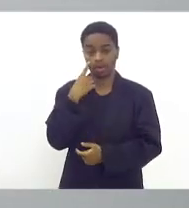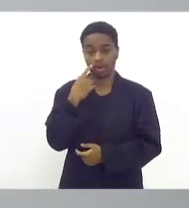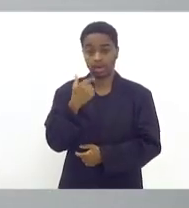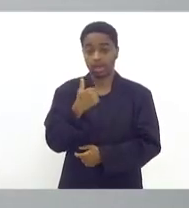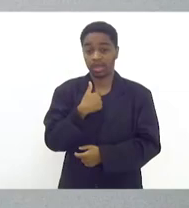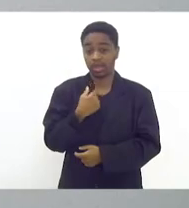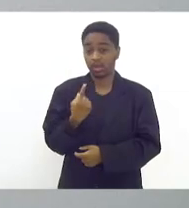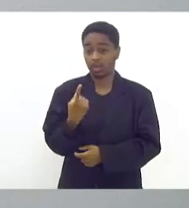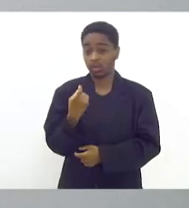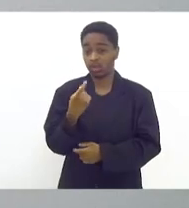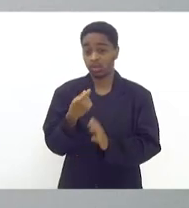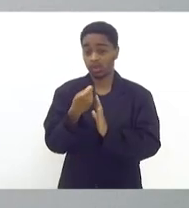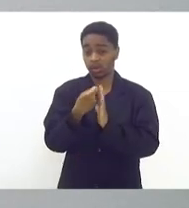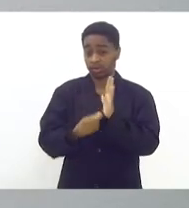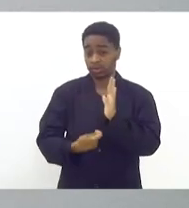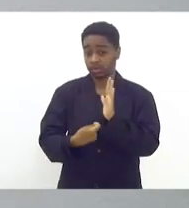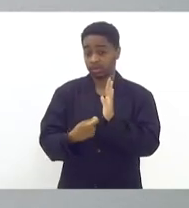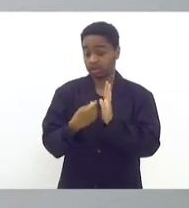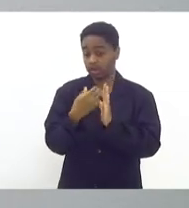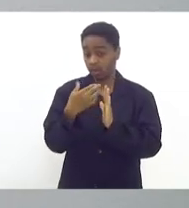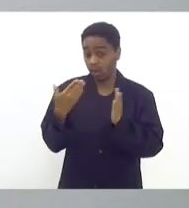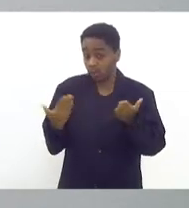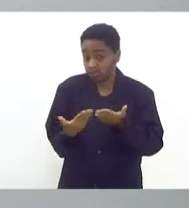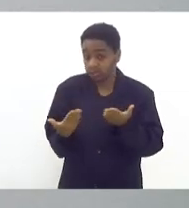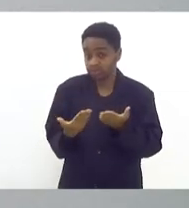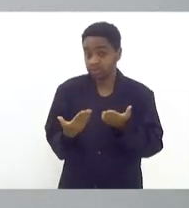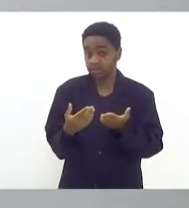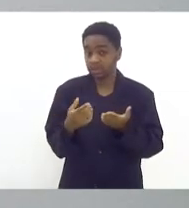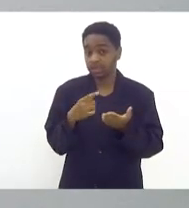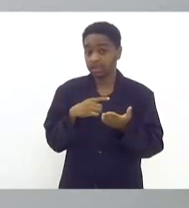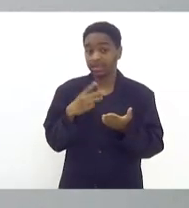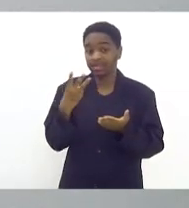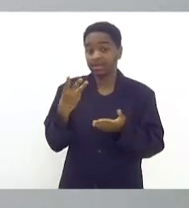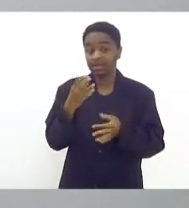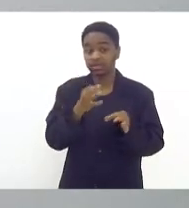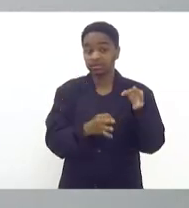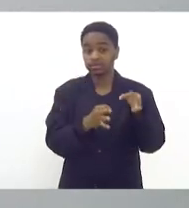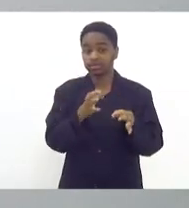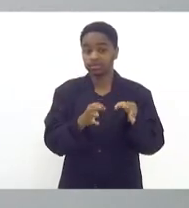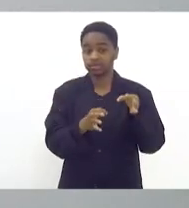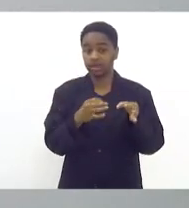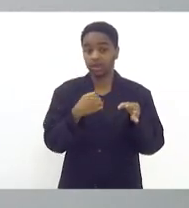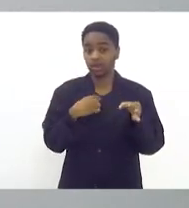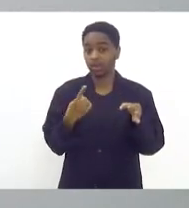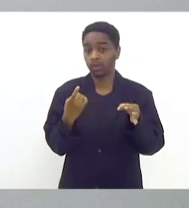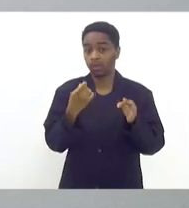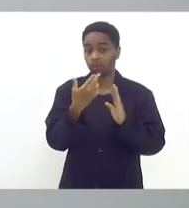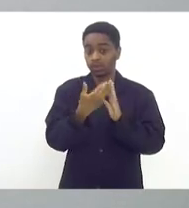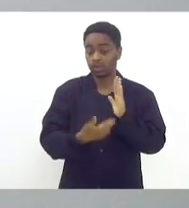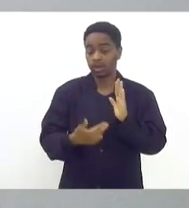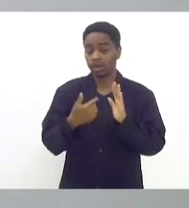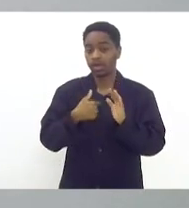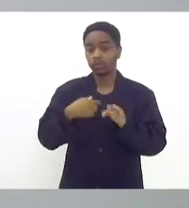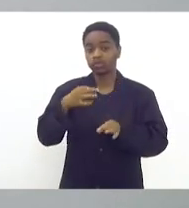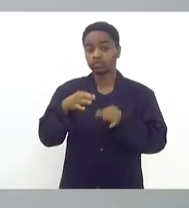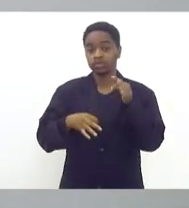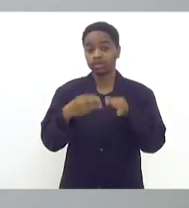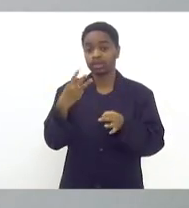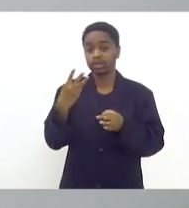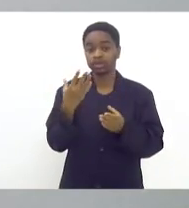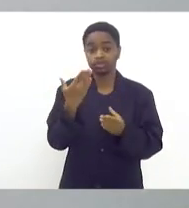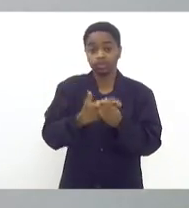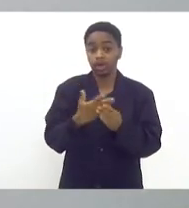como relatora hoje aqui eram três julgadores só eu eu julguei três processos